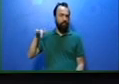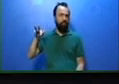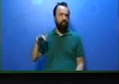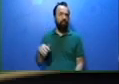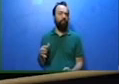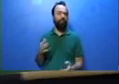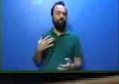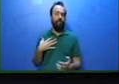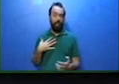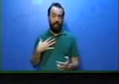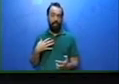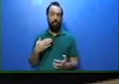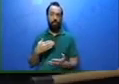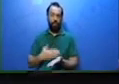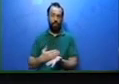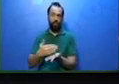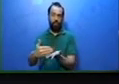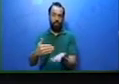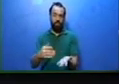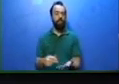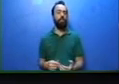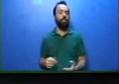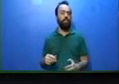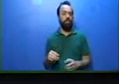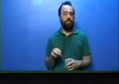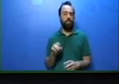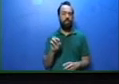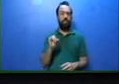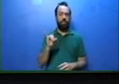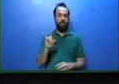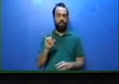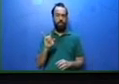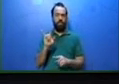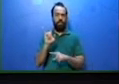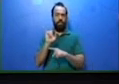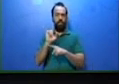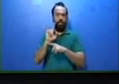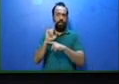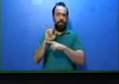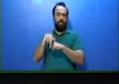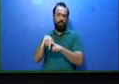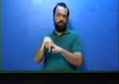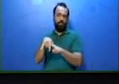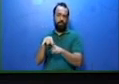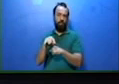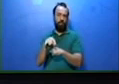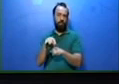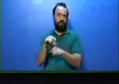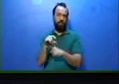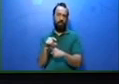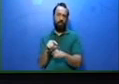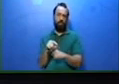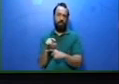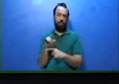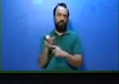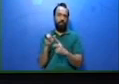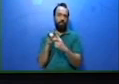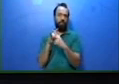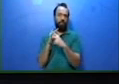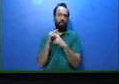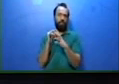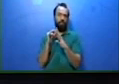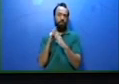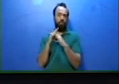ser vegetariana. De repente, elas olharam para trás e viram que, ó, esse zoom aqui, ó, significa